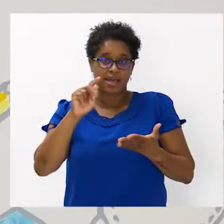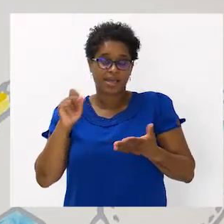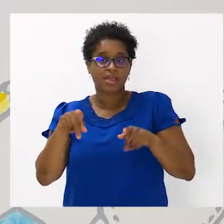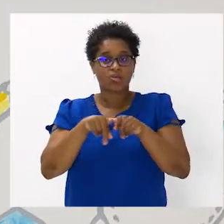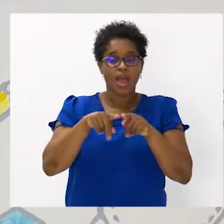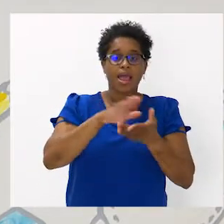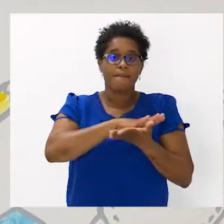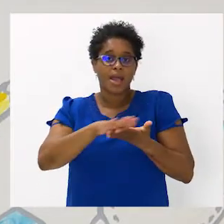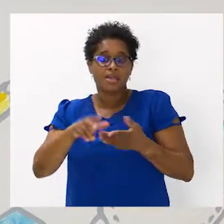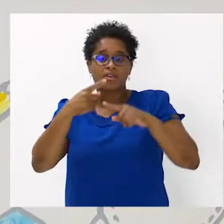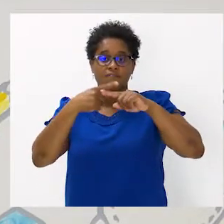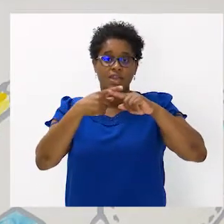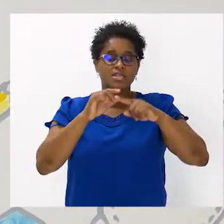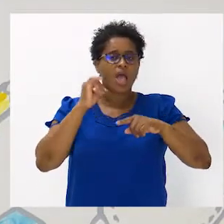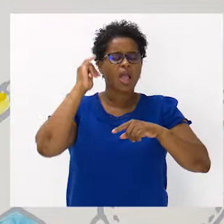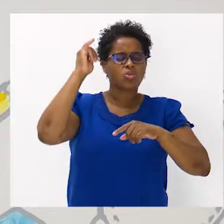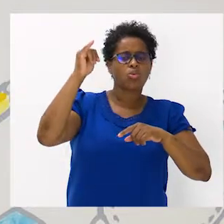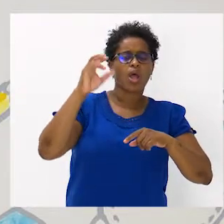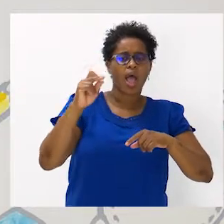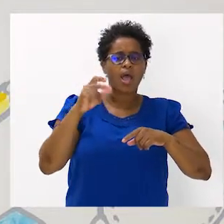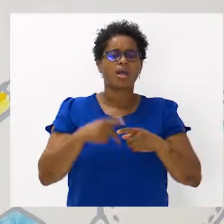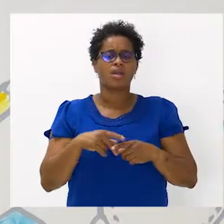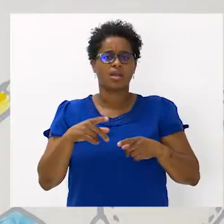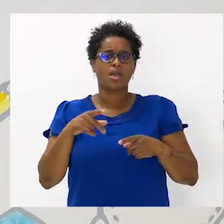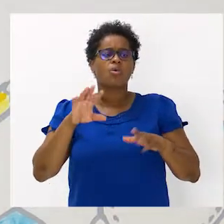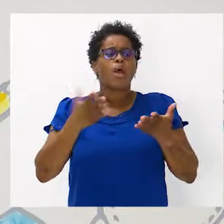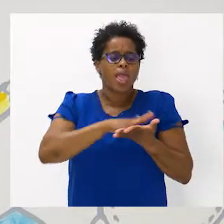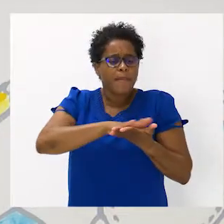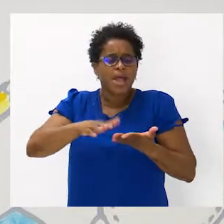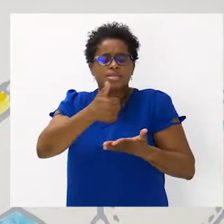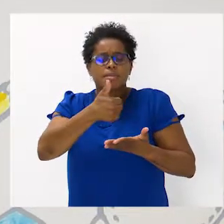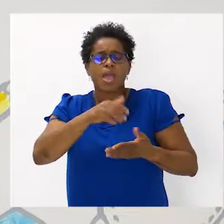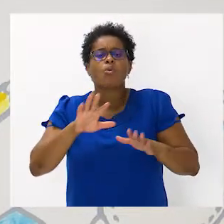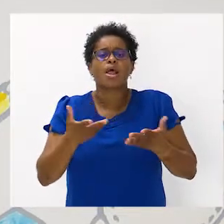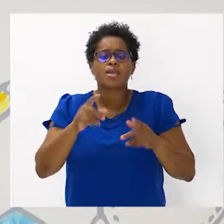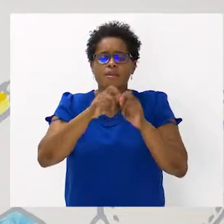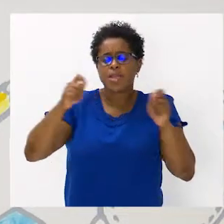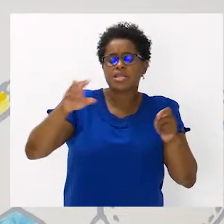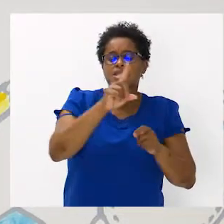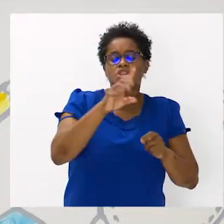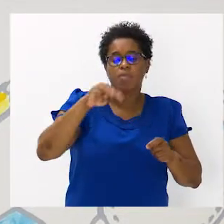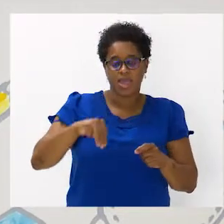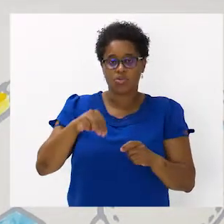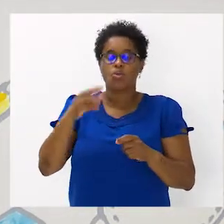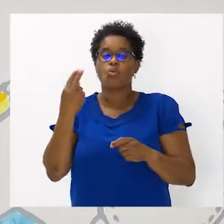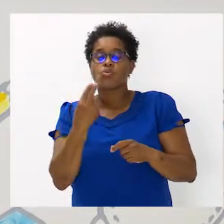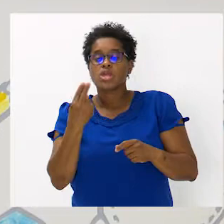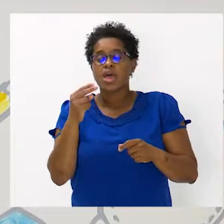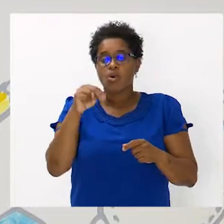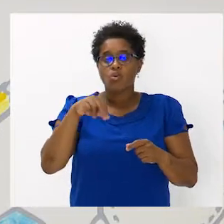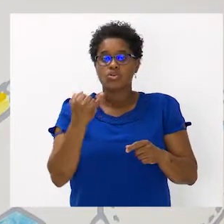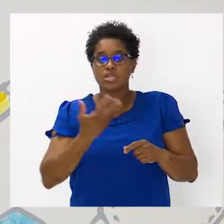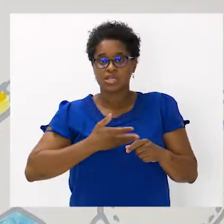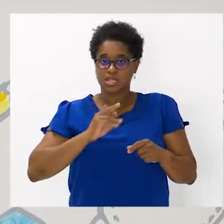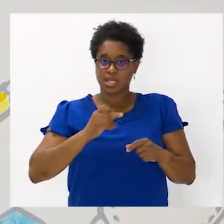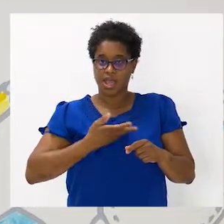é igual a base vezes altura. Qual é a base? Quanto é que mede de base? 6 metros. Então, unidade